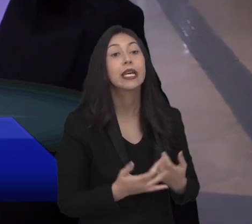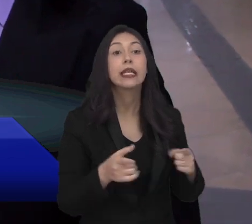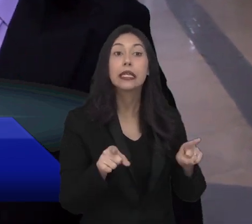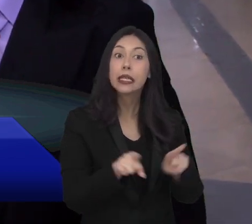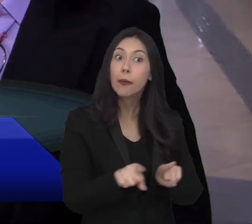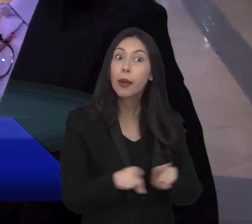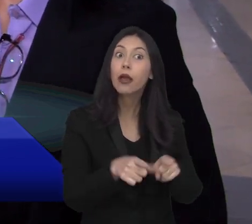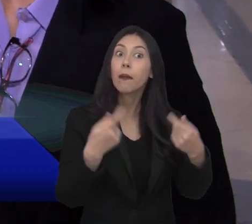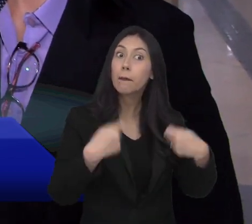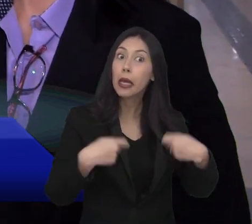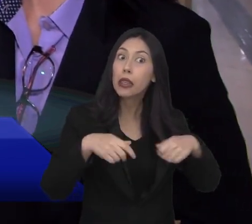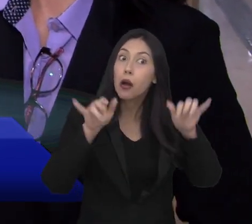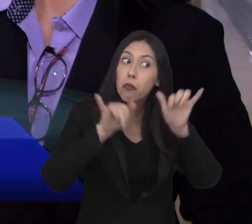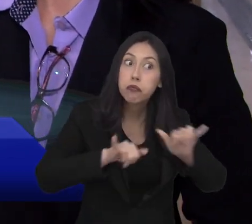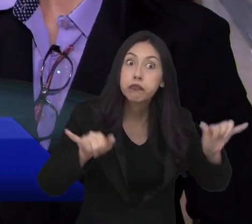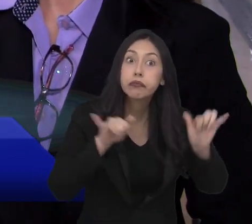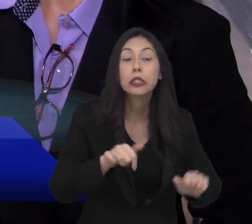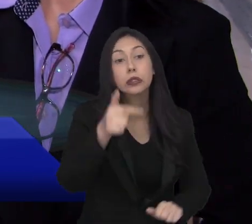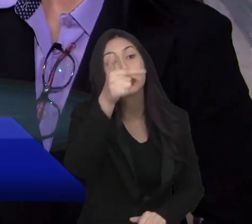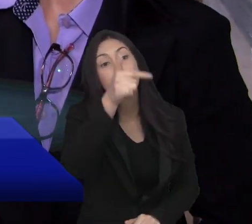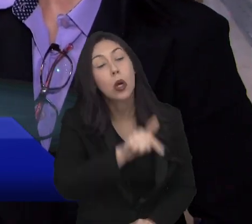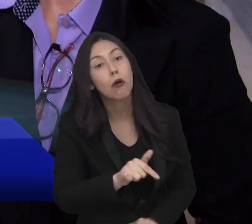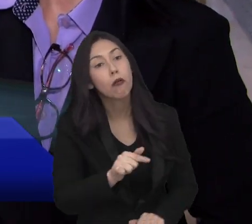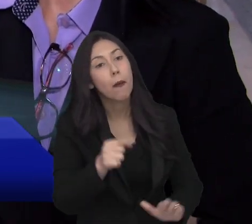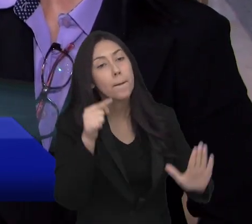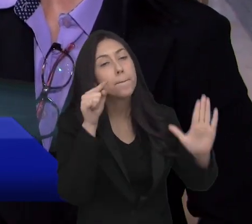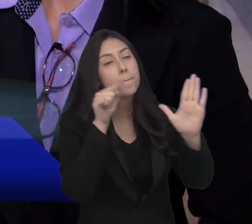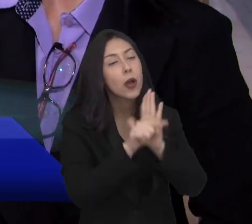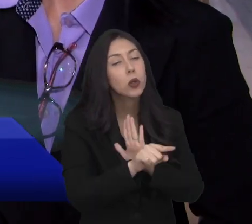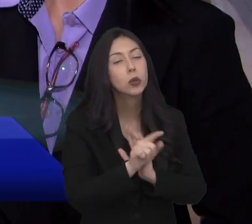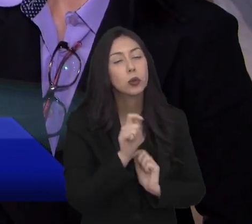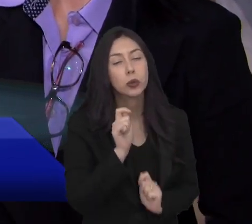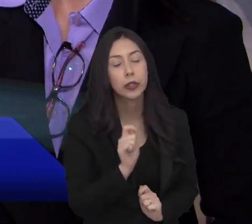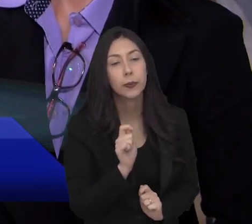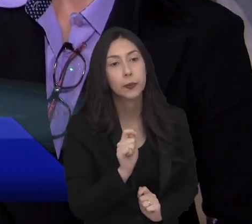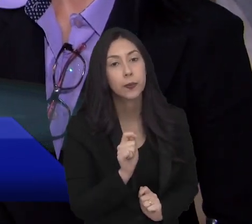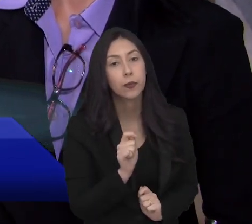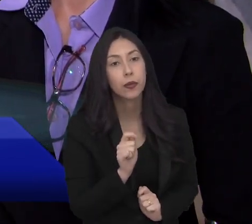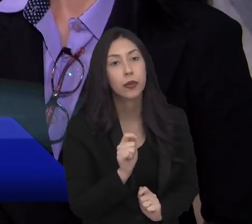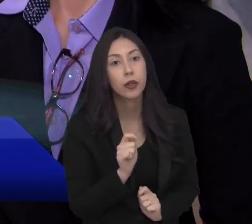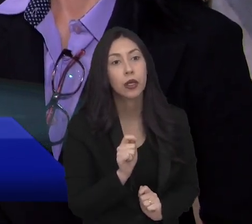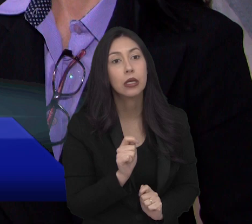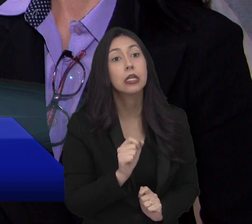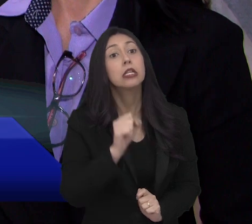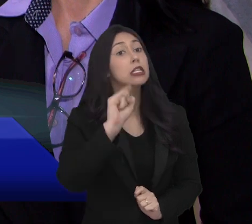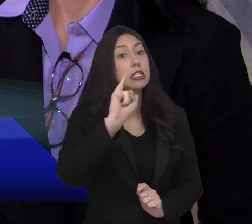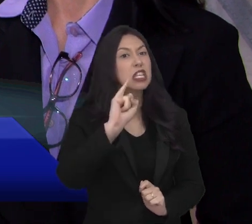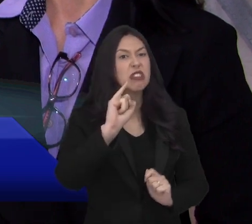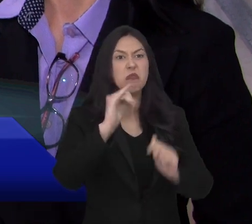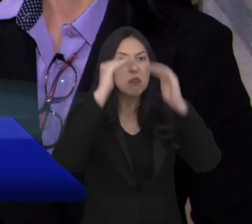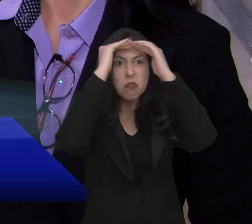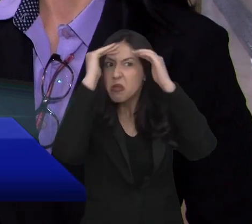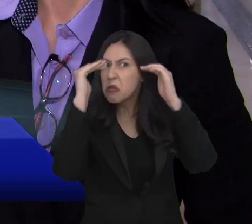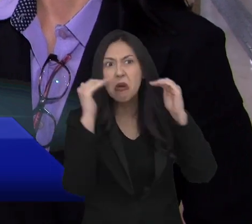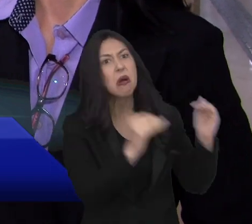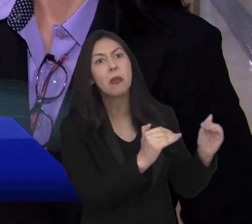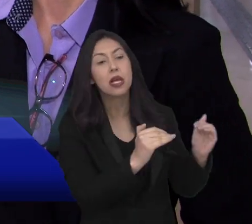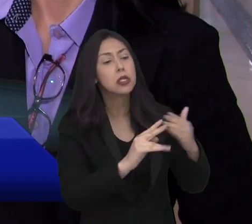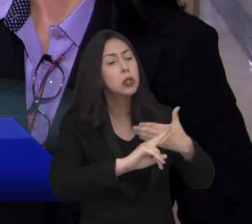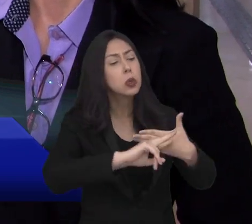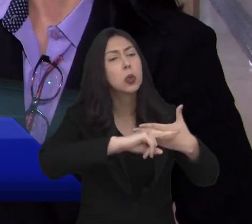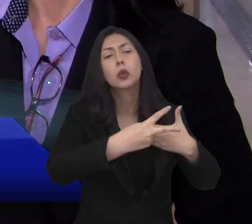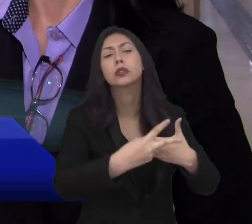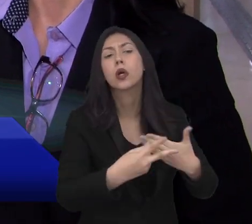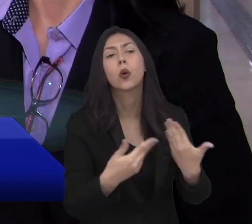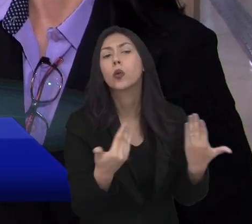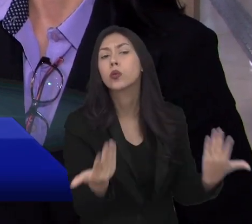pode deixar de reforçar, né? Deixar uma última pergunta, na verdade, que eu tenho para você, em relação às consequências para quem